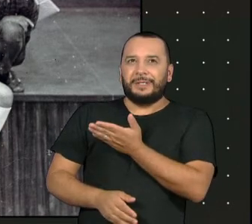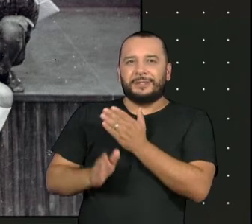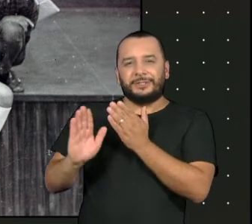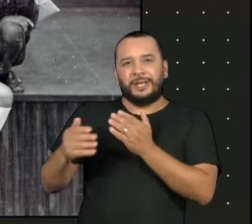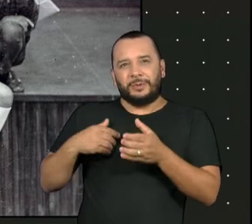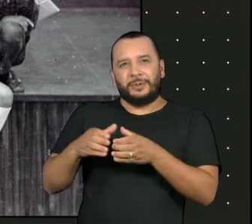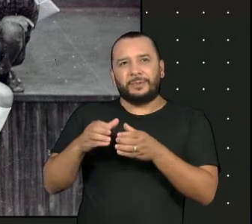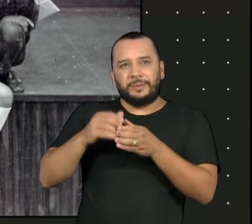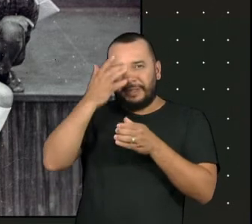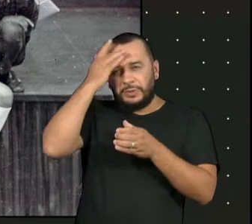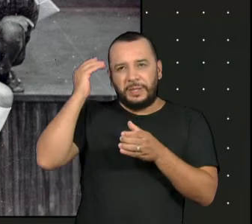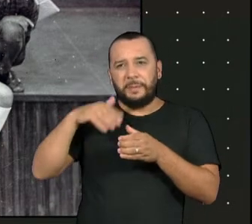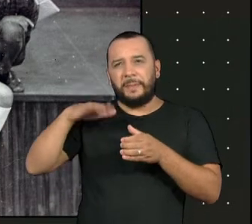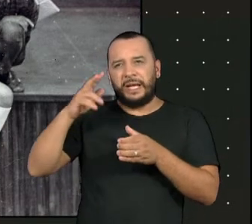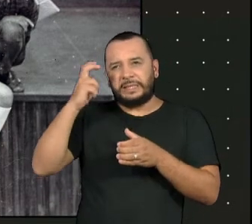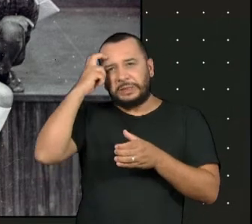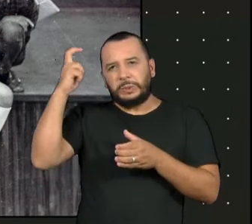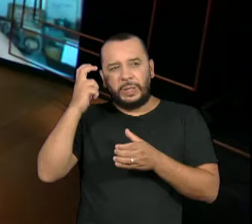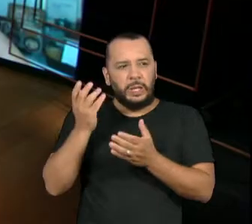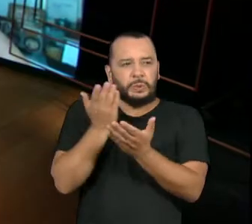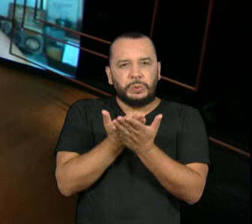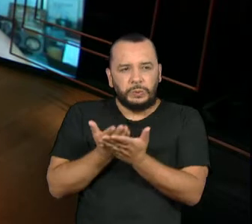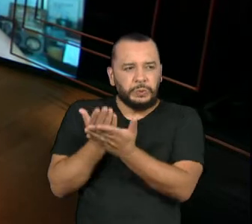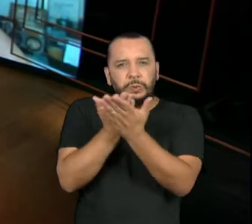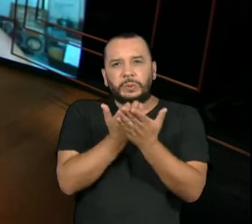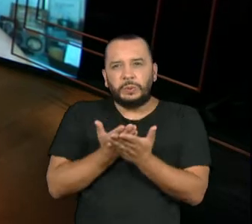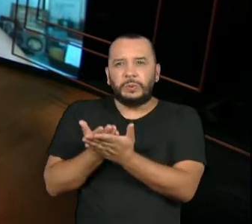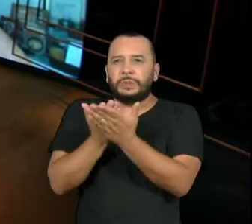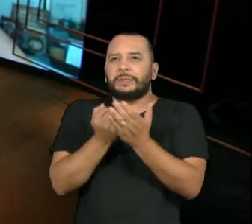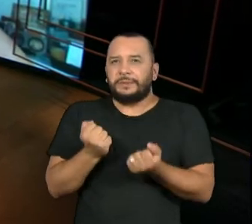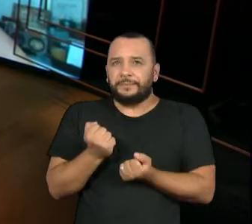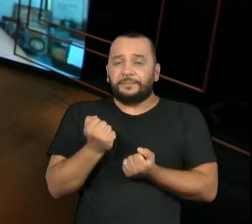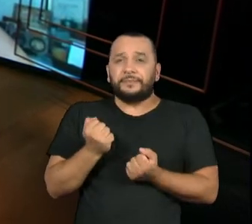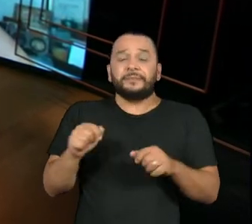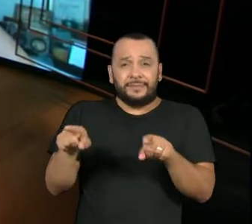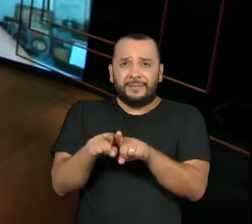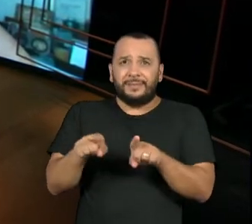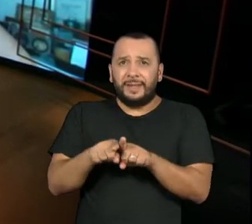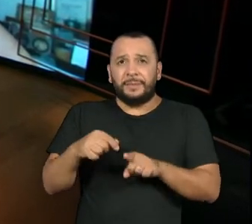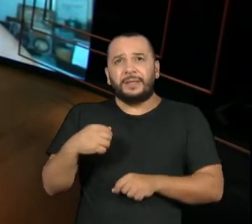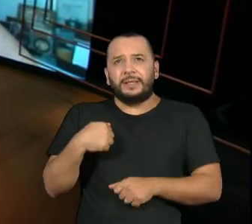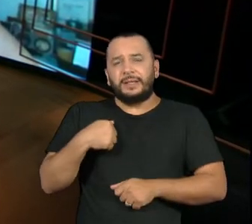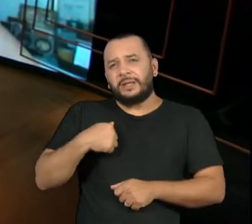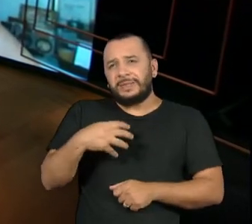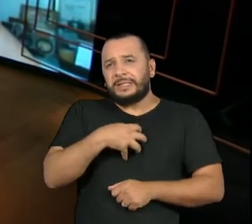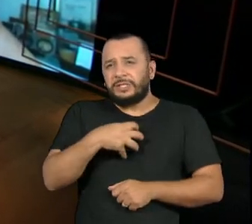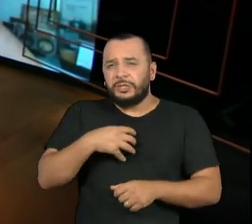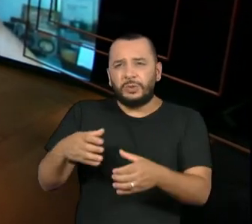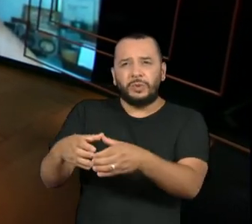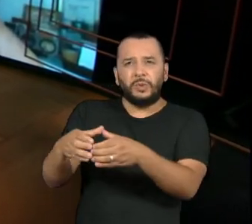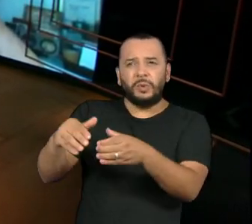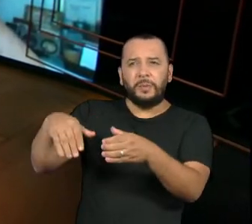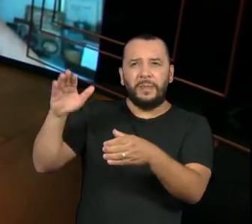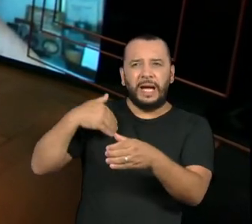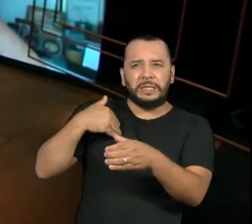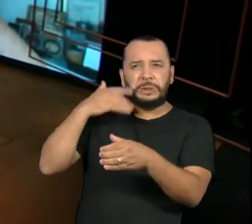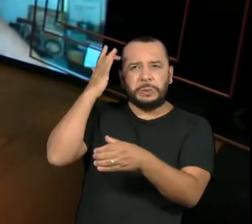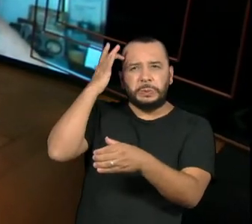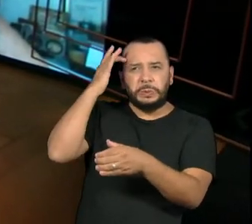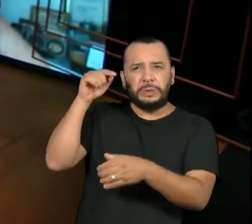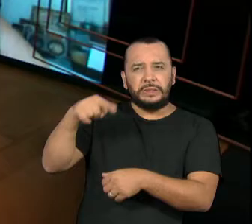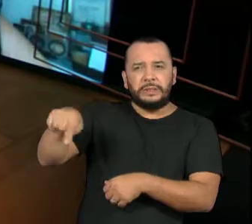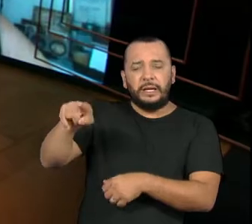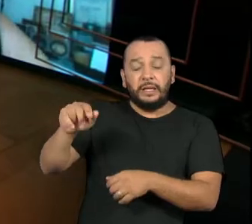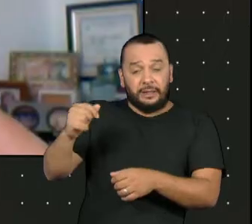né? E como também no laboratório, sentindo que as coisas eram mais intelectualizadas, é um vício que eu guardo até